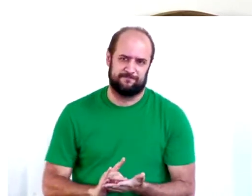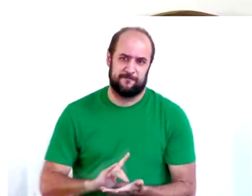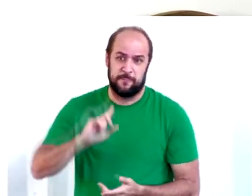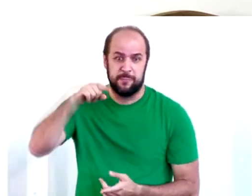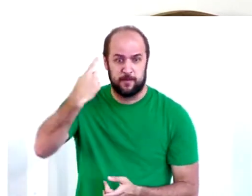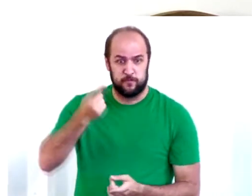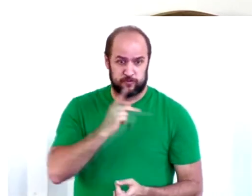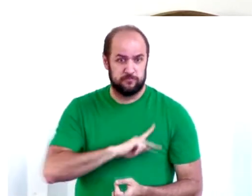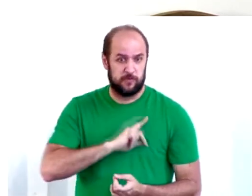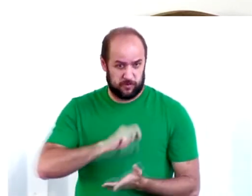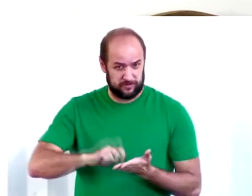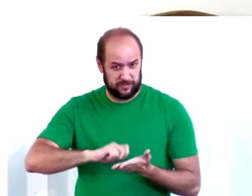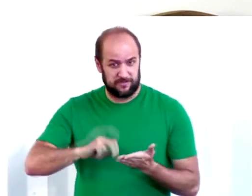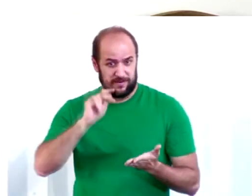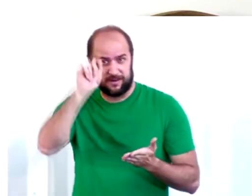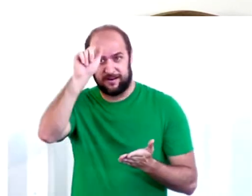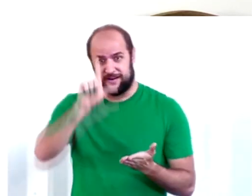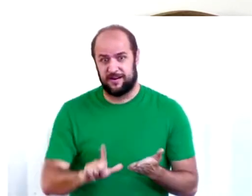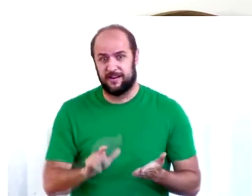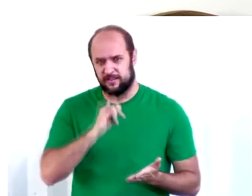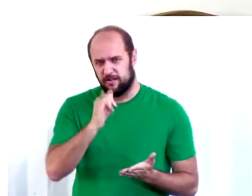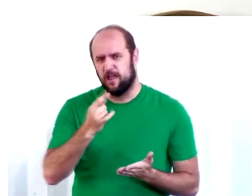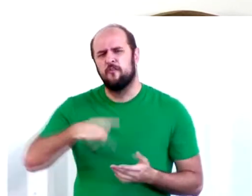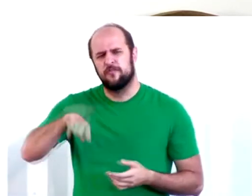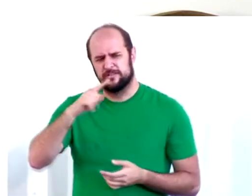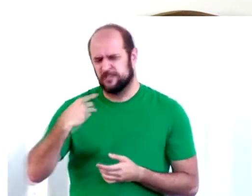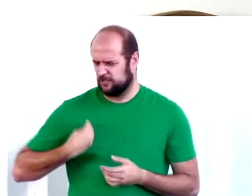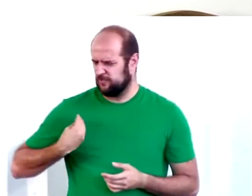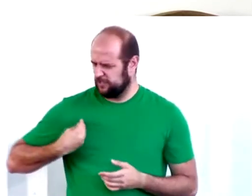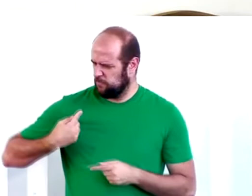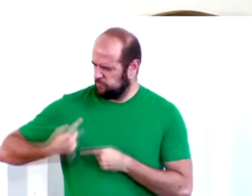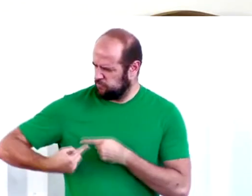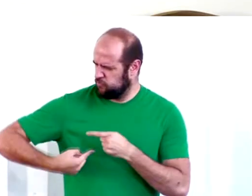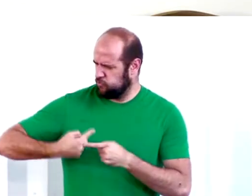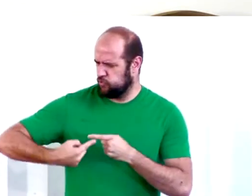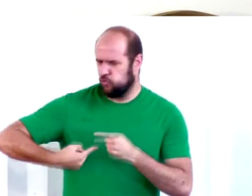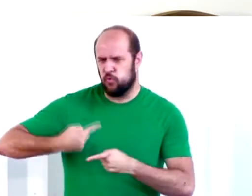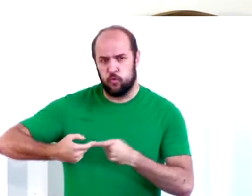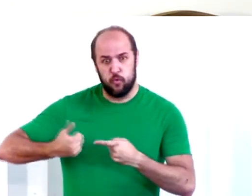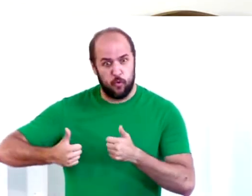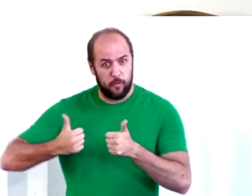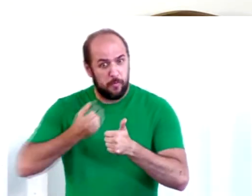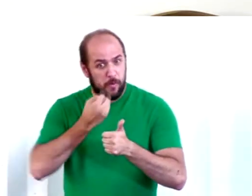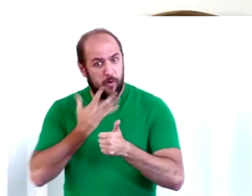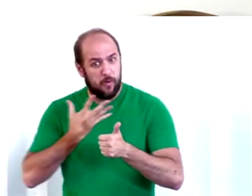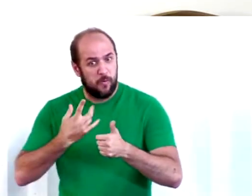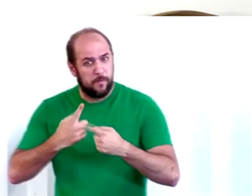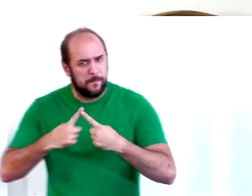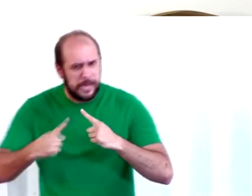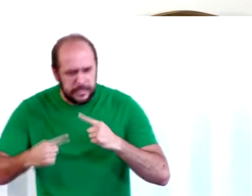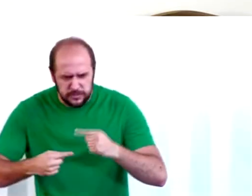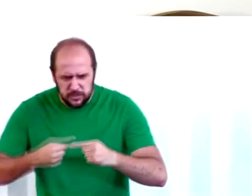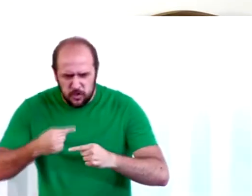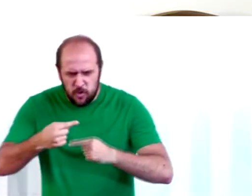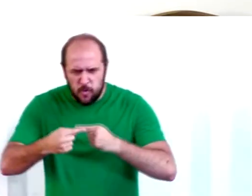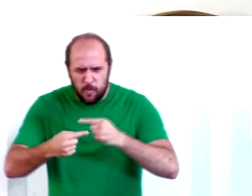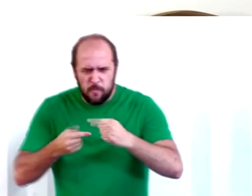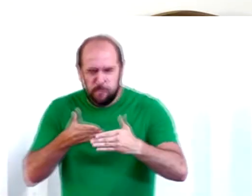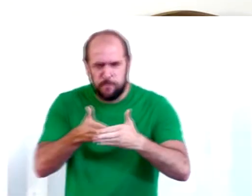disse assim: vocês corriam bem, mas quem vos impediu de continuar a obedecer